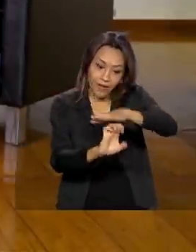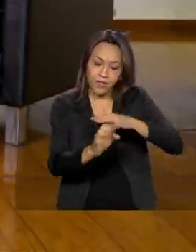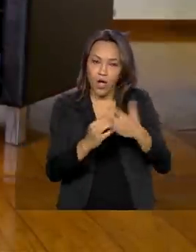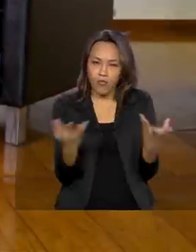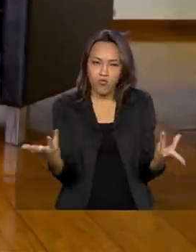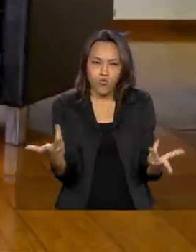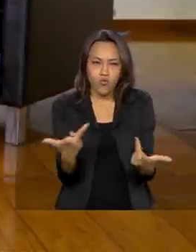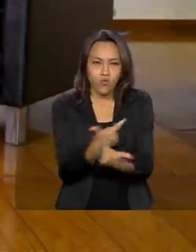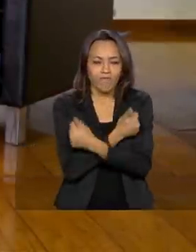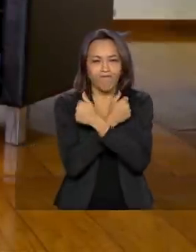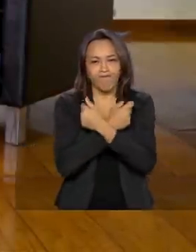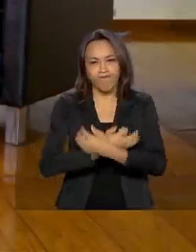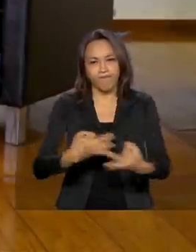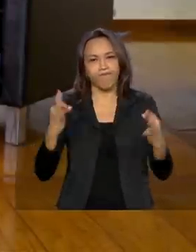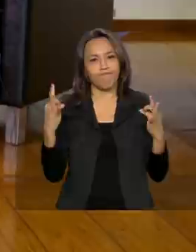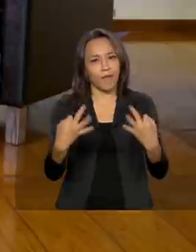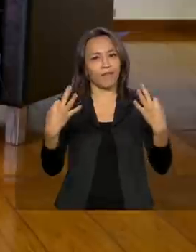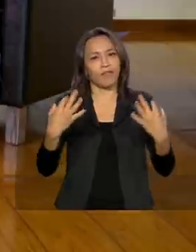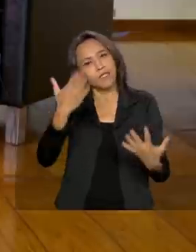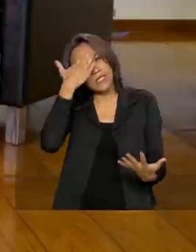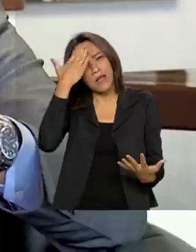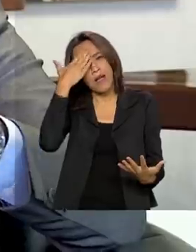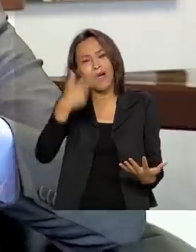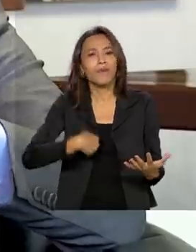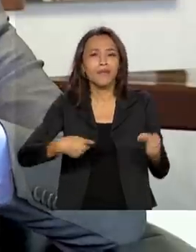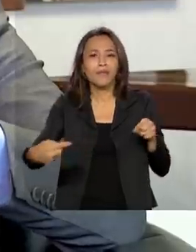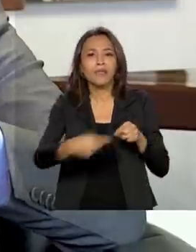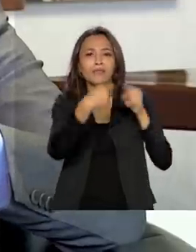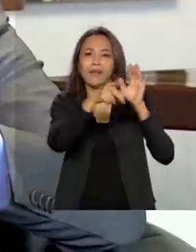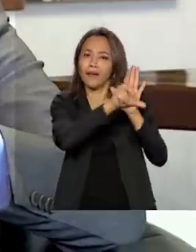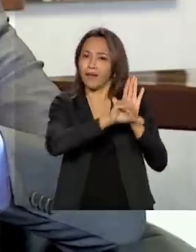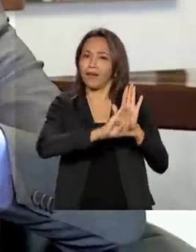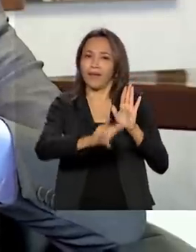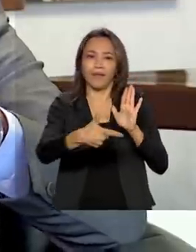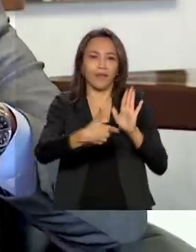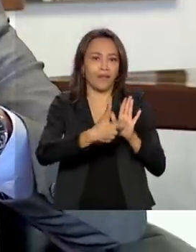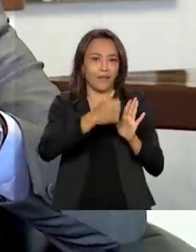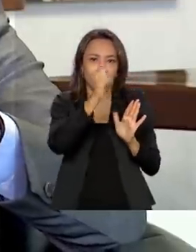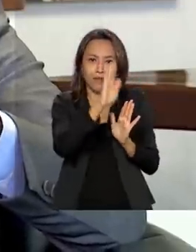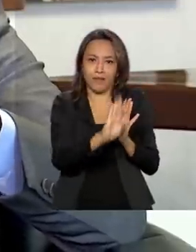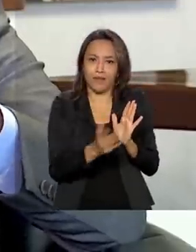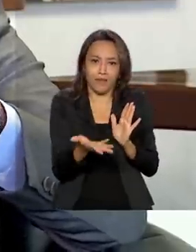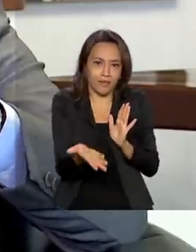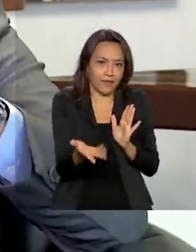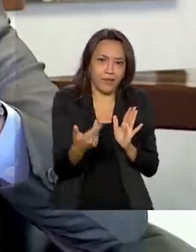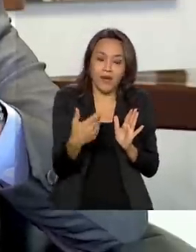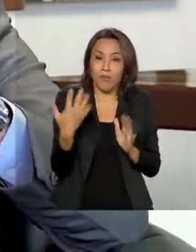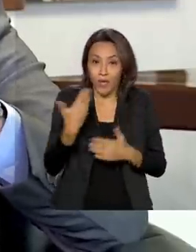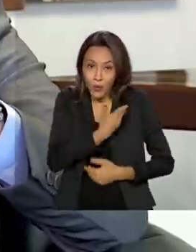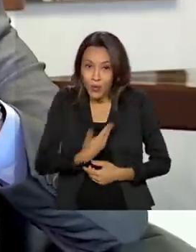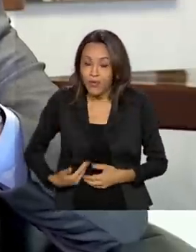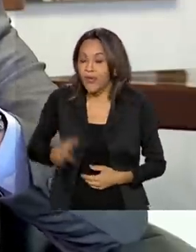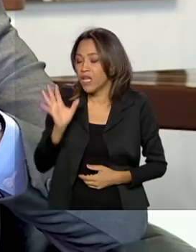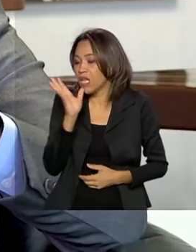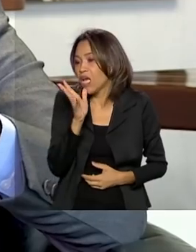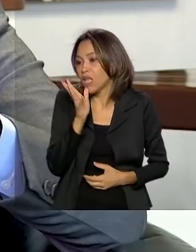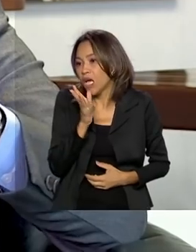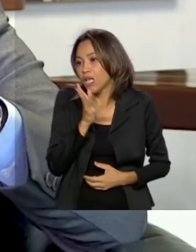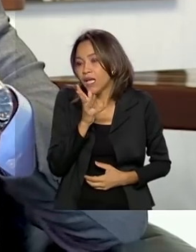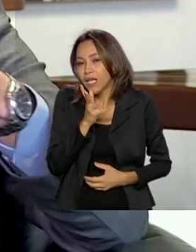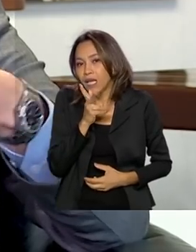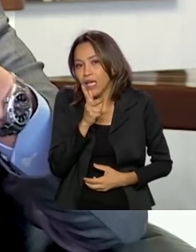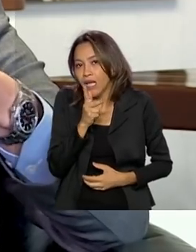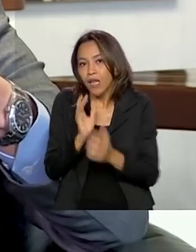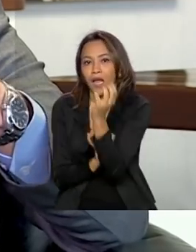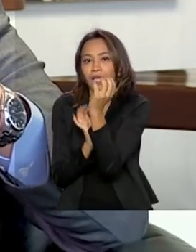expertise. Expertise e a própria natureza jurídica das ações no setor público são sempre mais demoradas, mais travadas. O setor